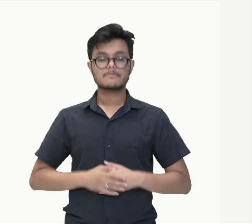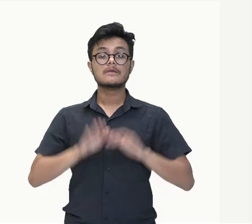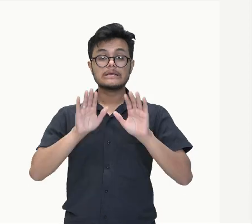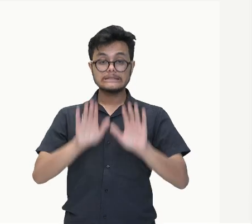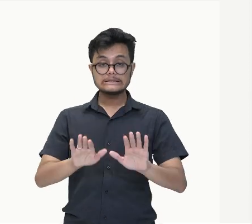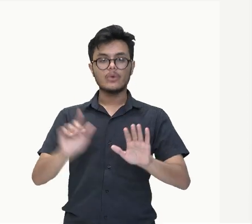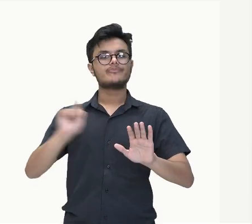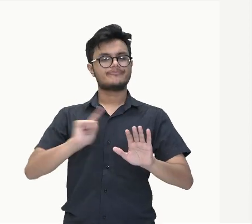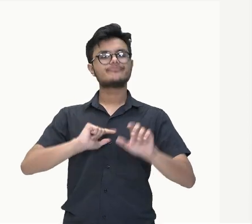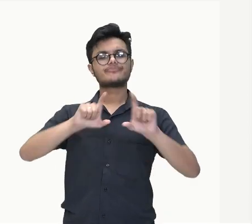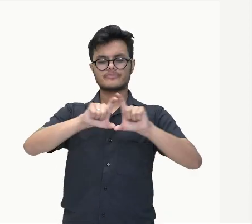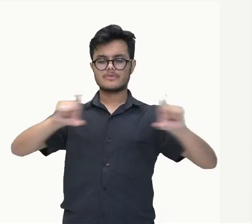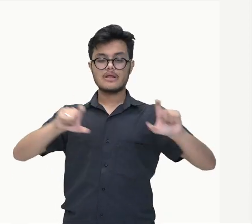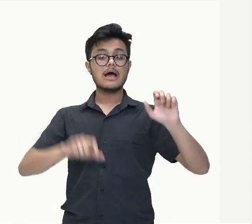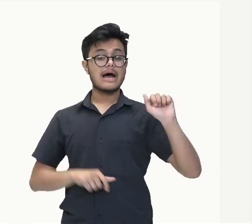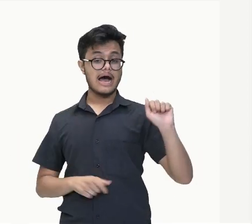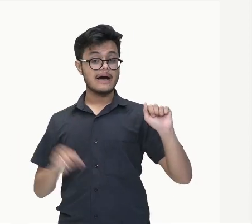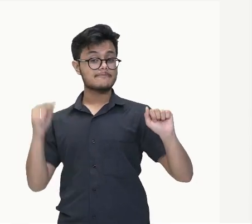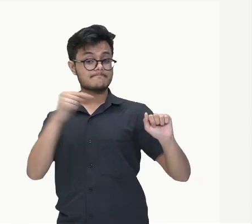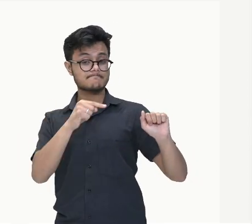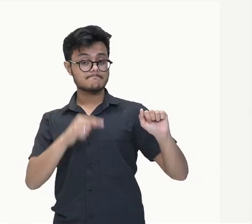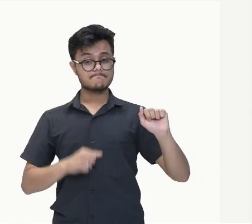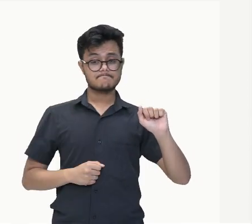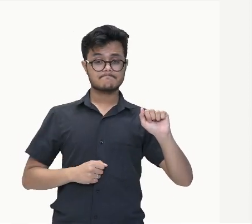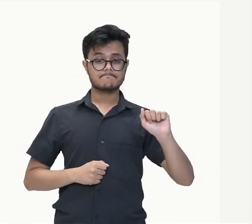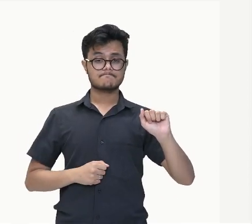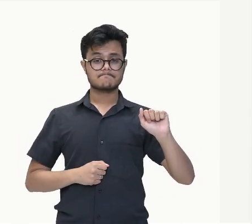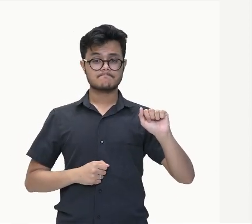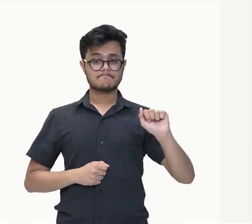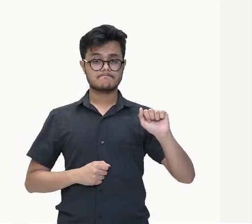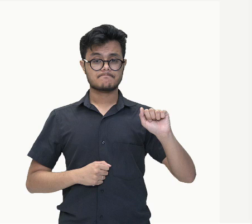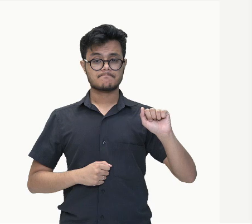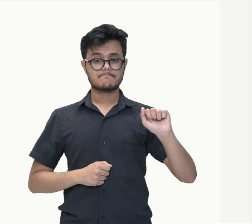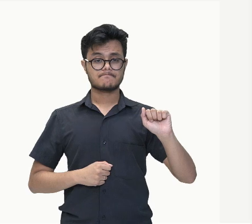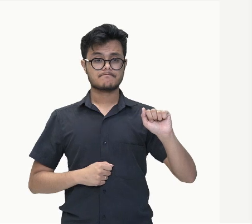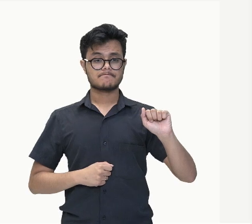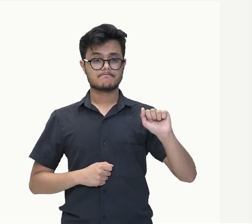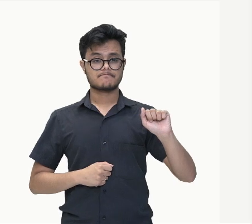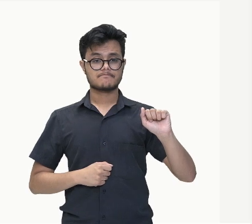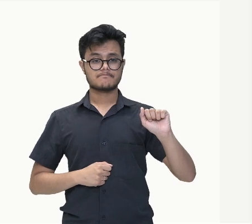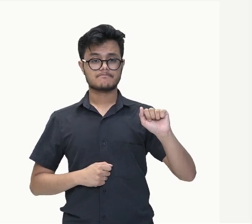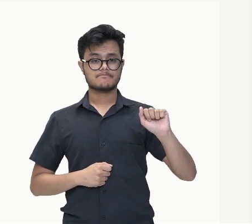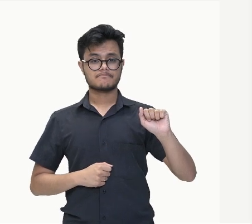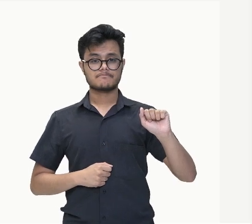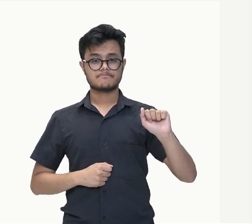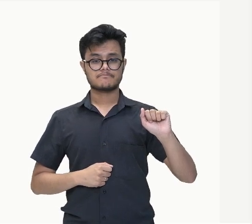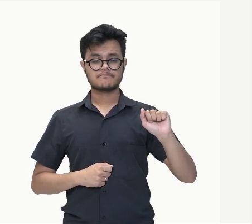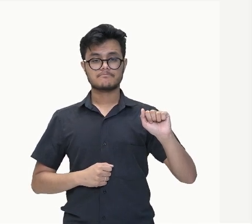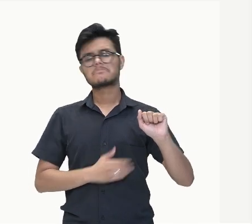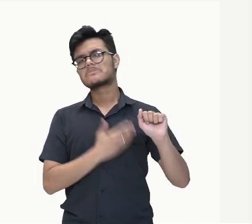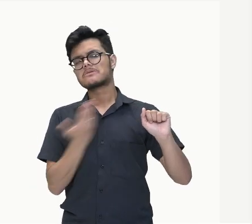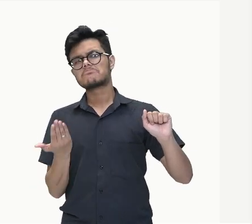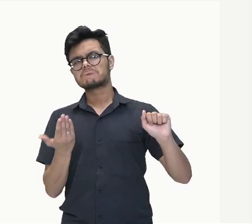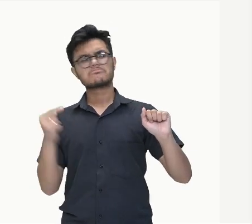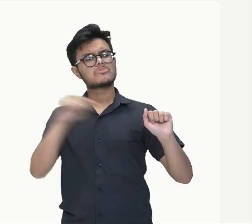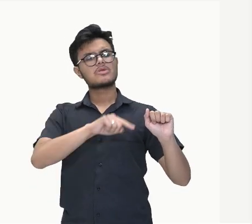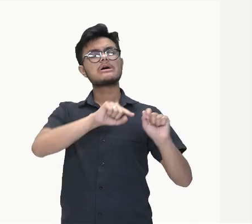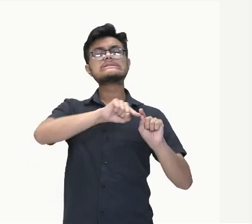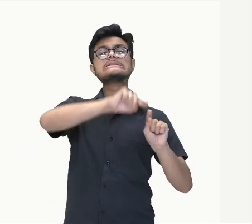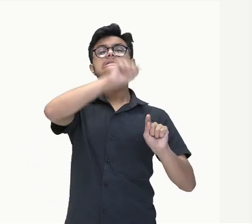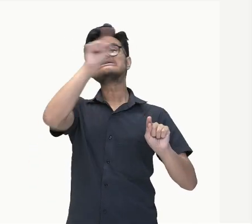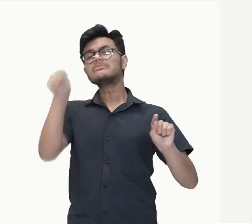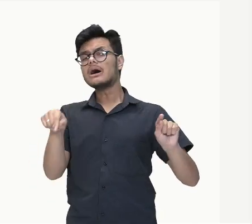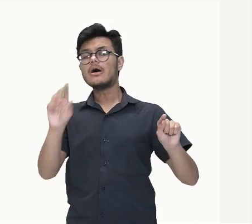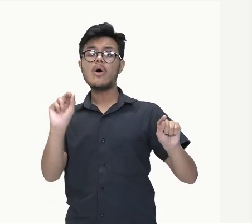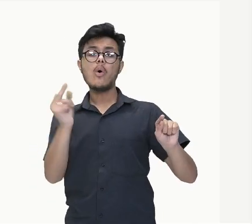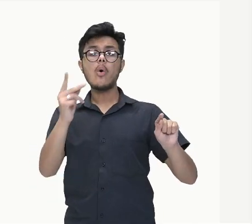da função do segundo grau, a parábola poderá apresentar sua concavidade voltada para